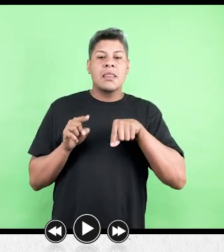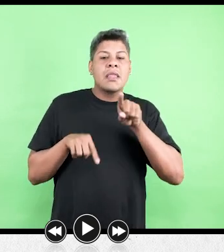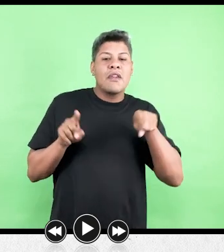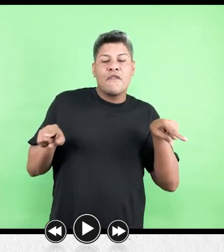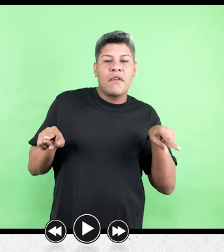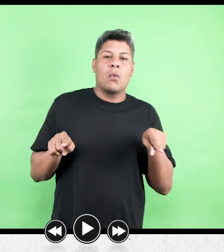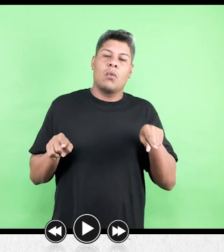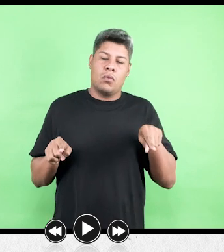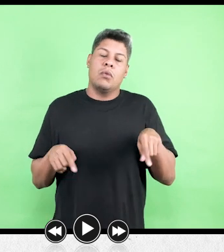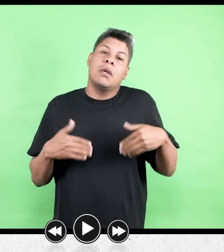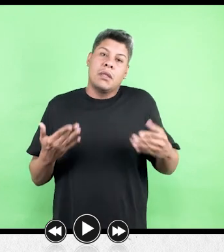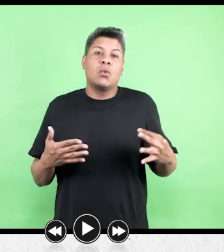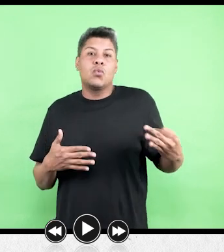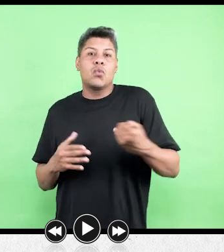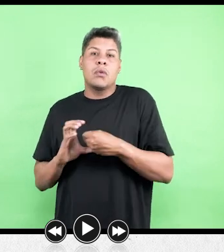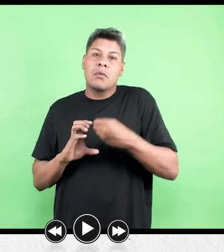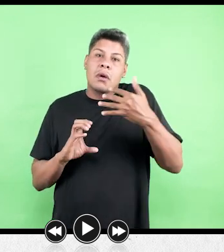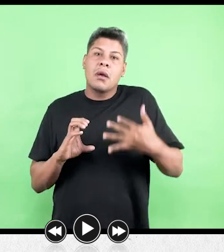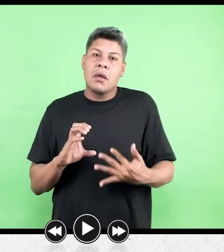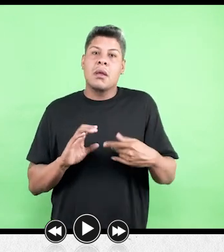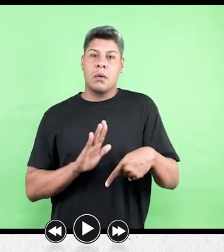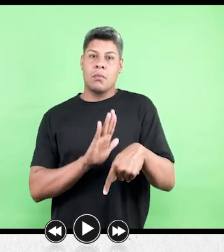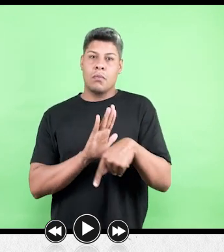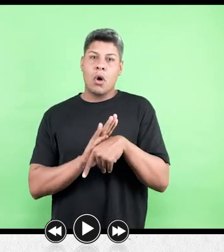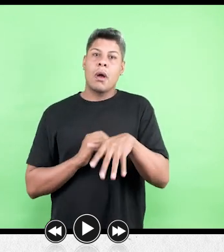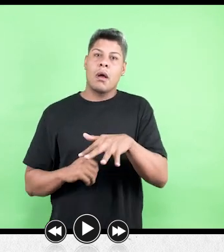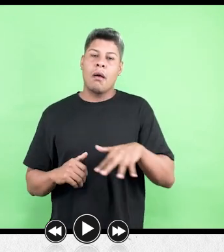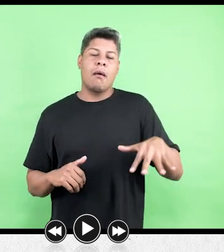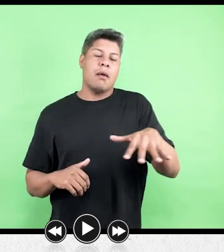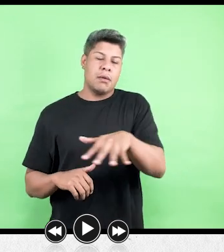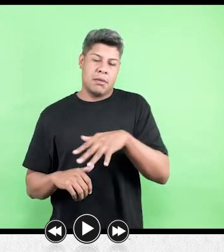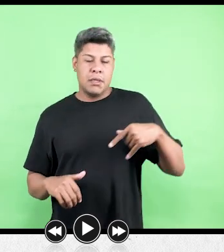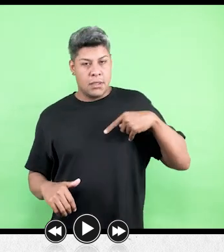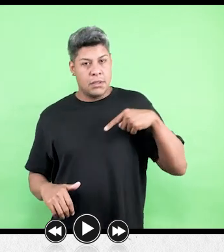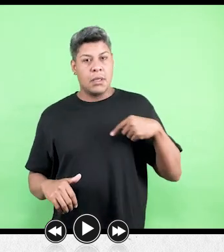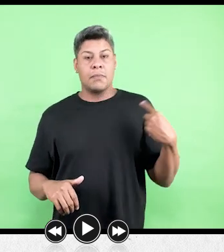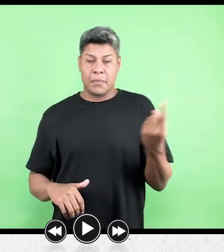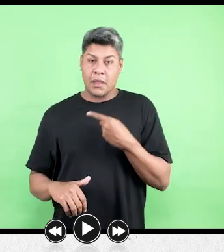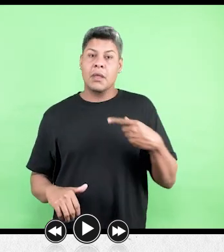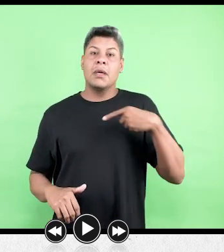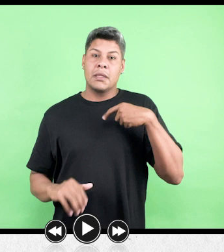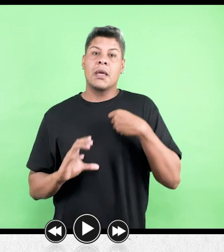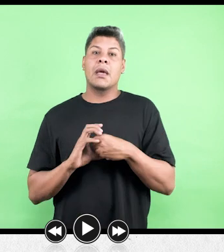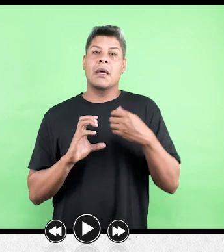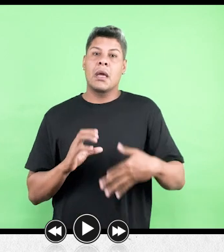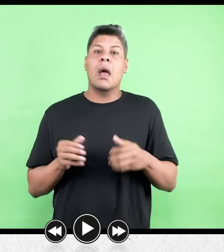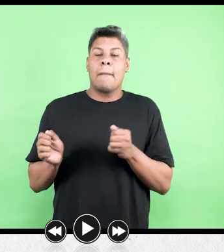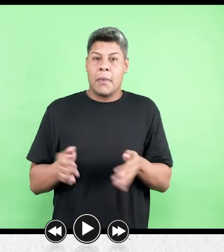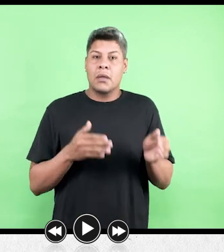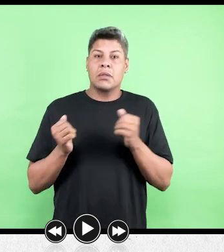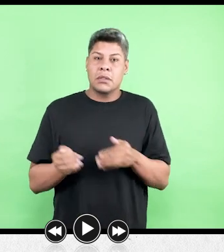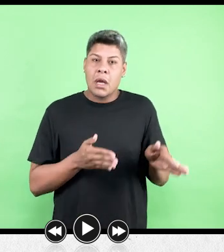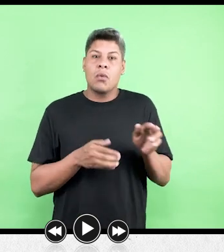nível mínimo. Então, todas essas características dessa área de captação. E quando a gente parte para os aspectos de operação e manutenção,